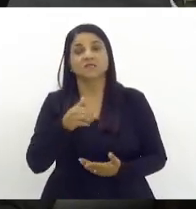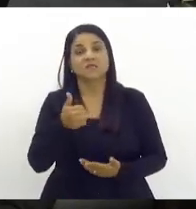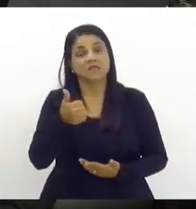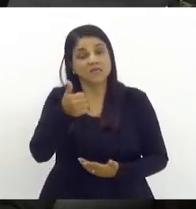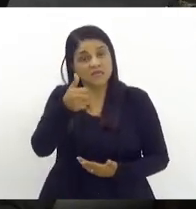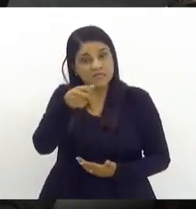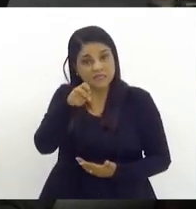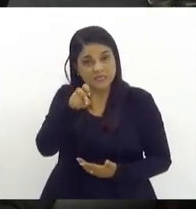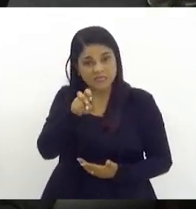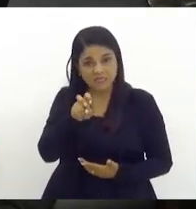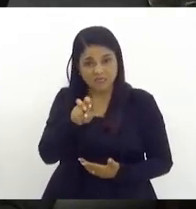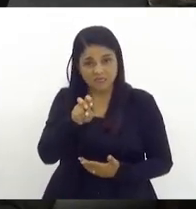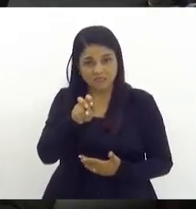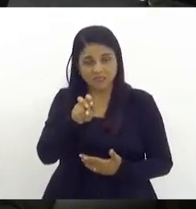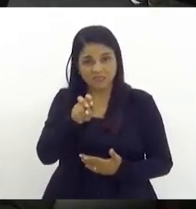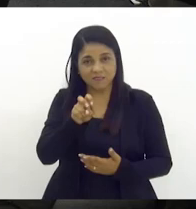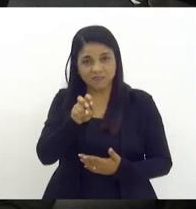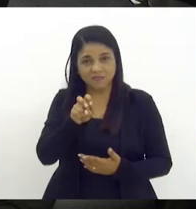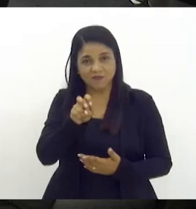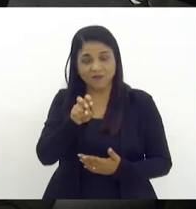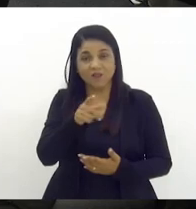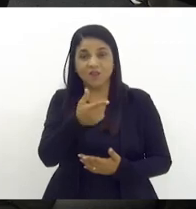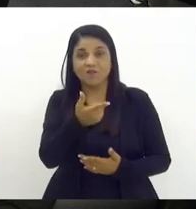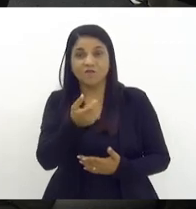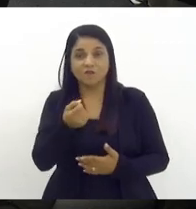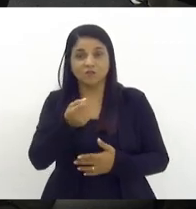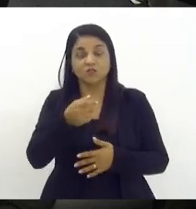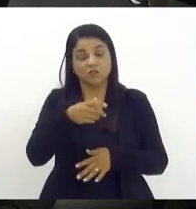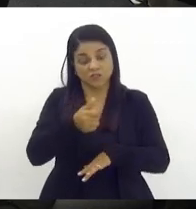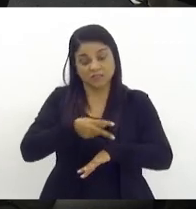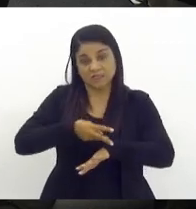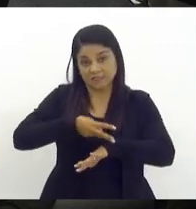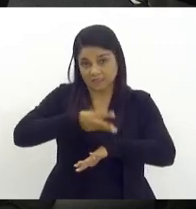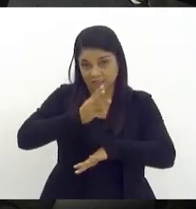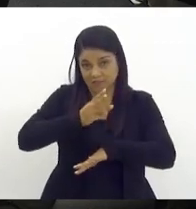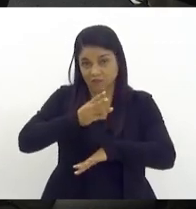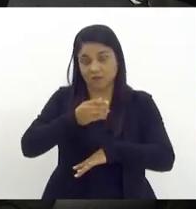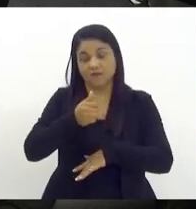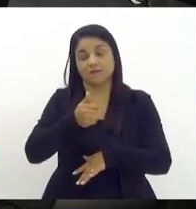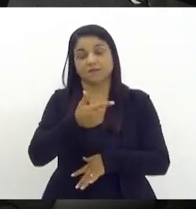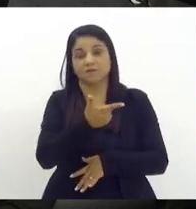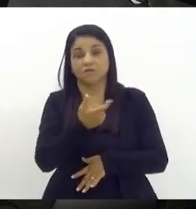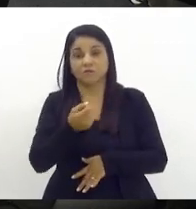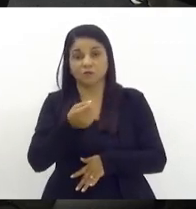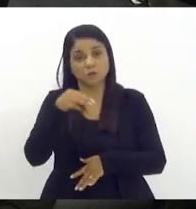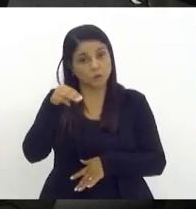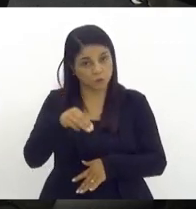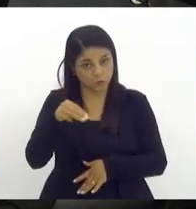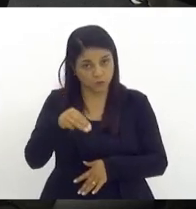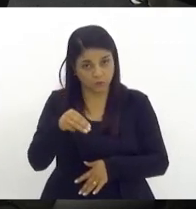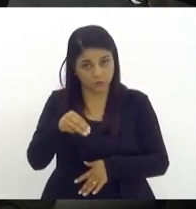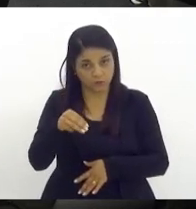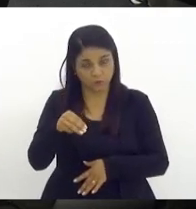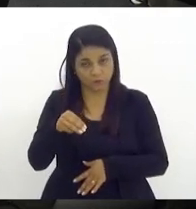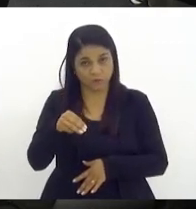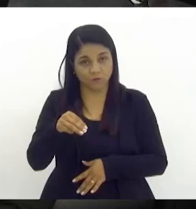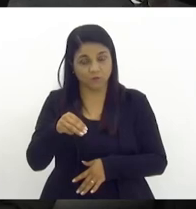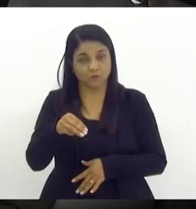15 horas e 20 minutos. 15 horas e 20 minutos.